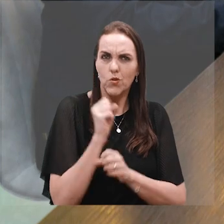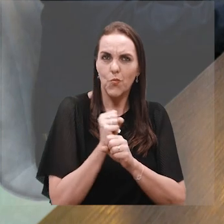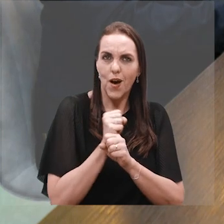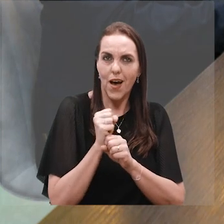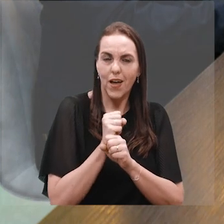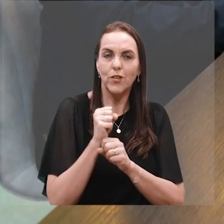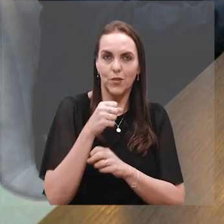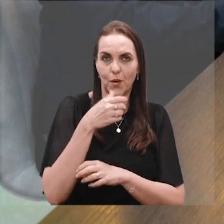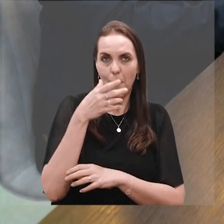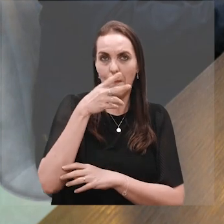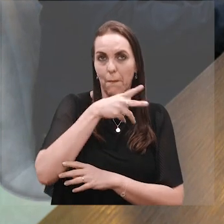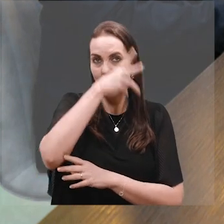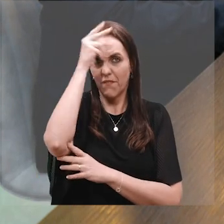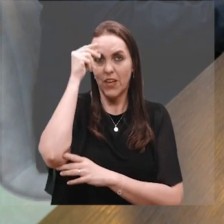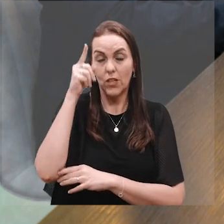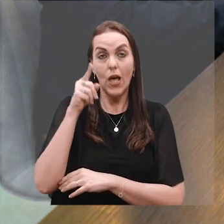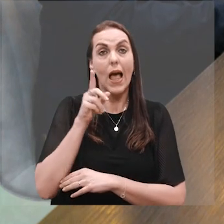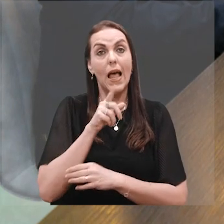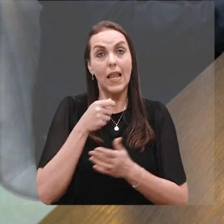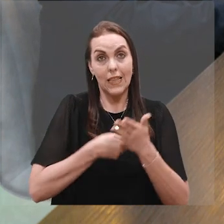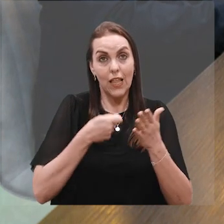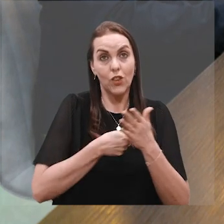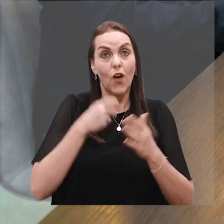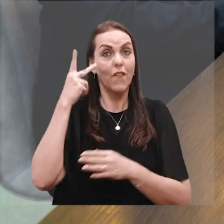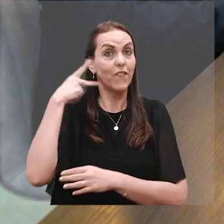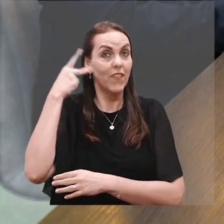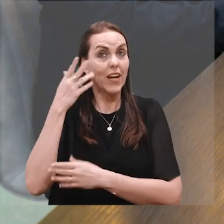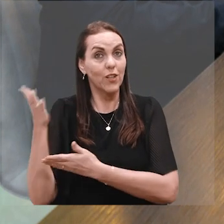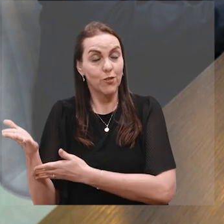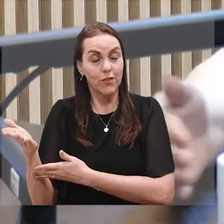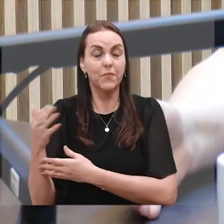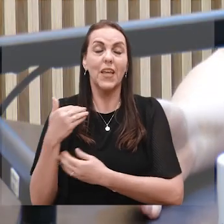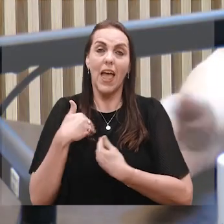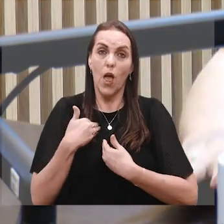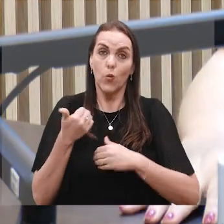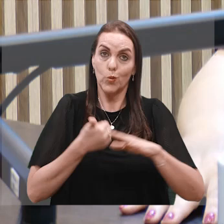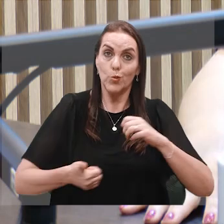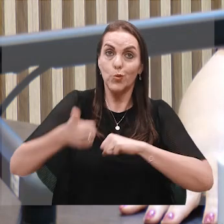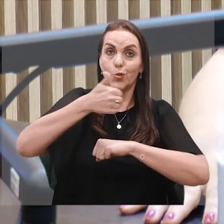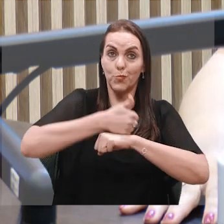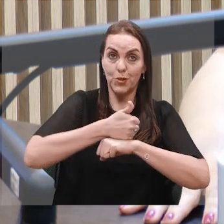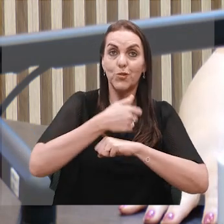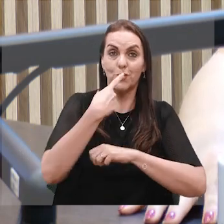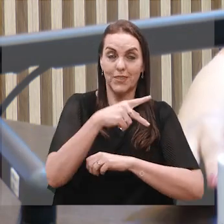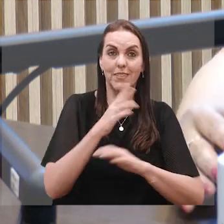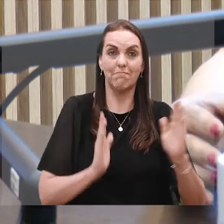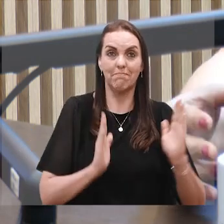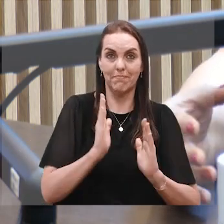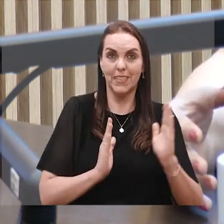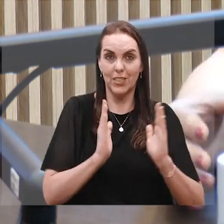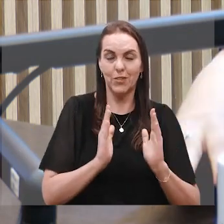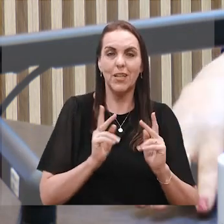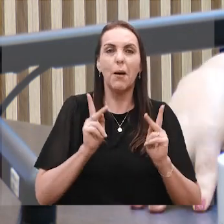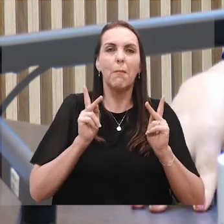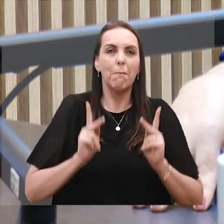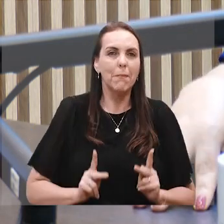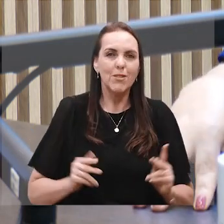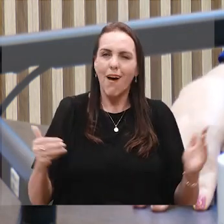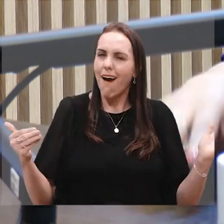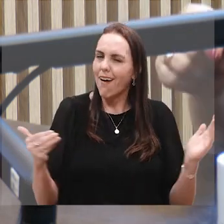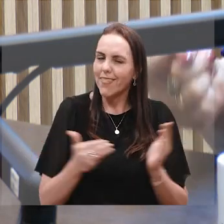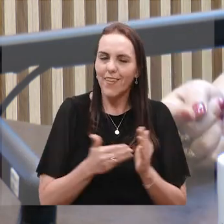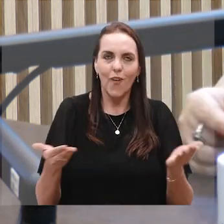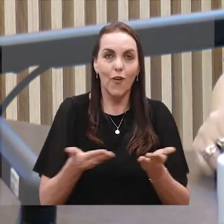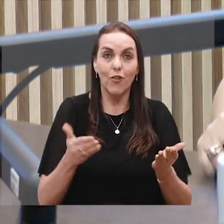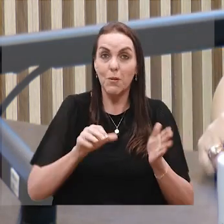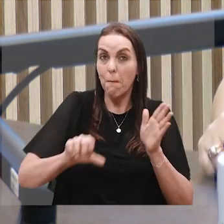atual subprefeito, ele vai concorrer a vereador e eu substituo ele nesse período. As pessoas até hoje